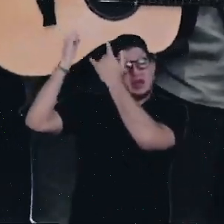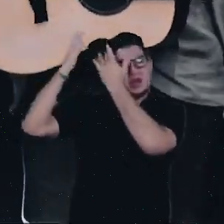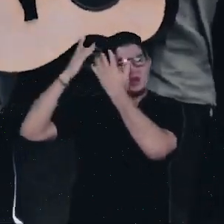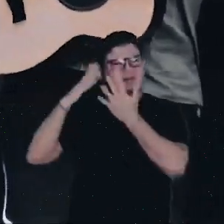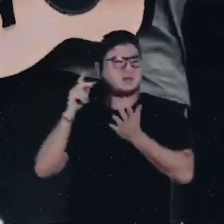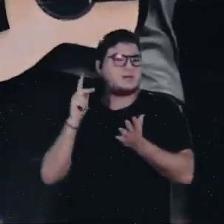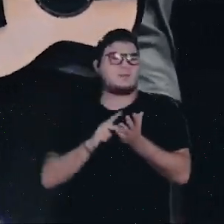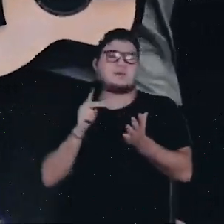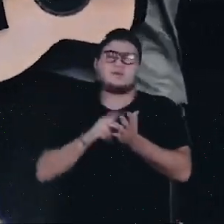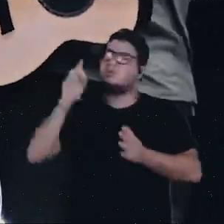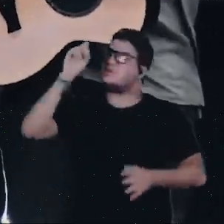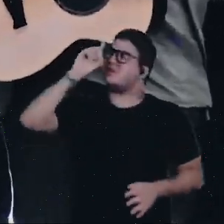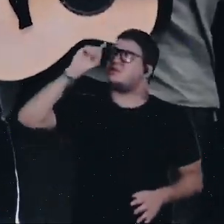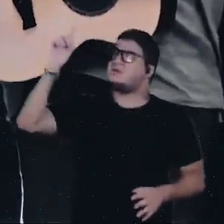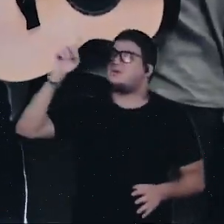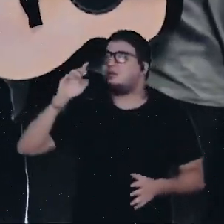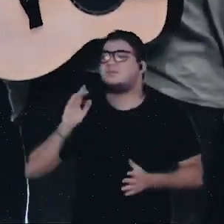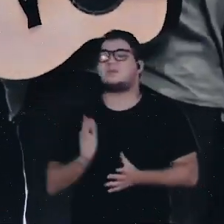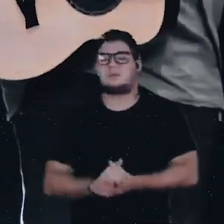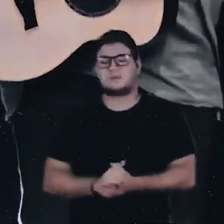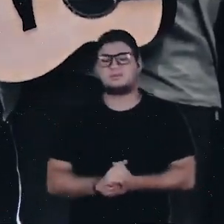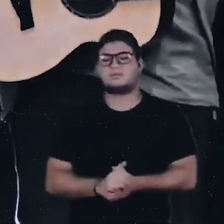verdades de Deus.